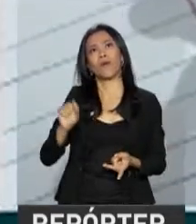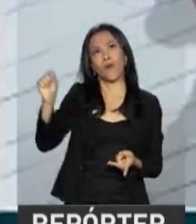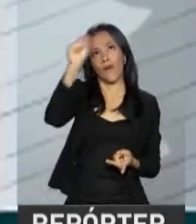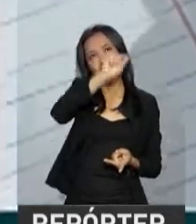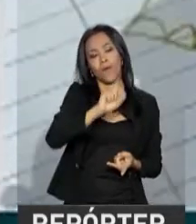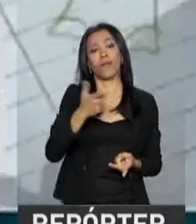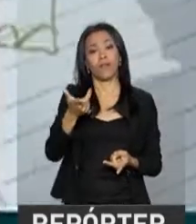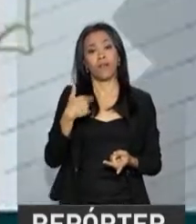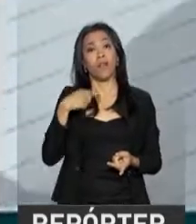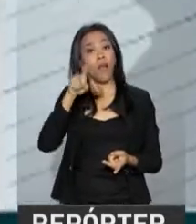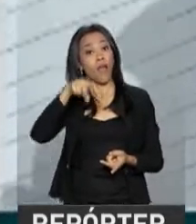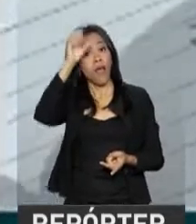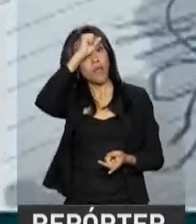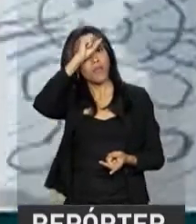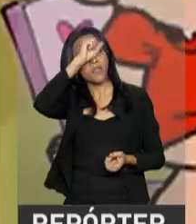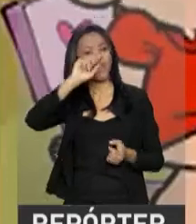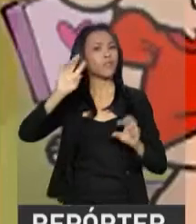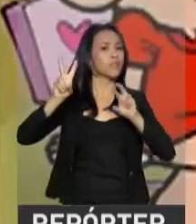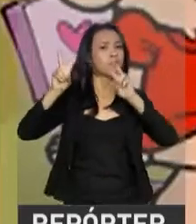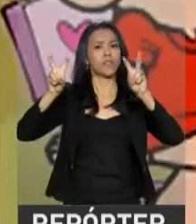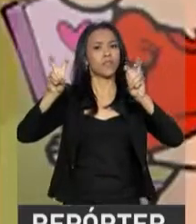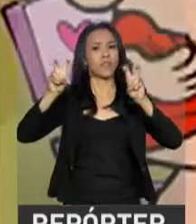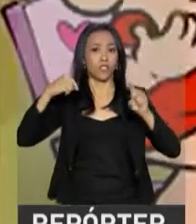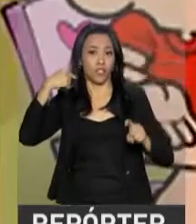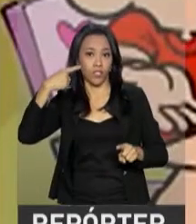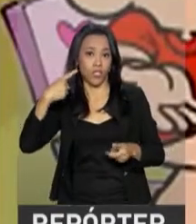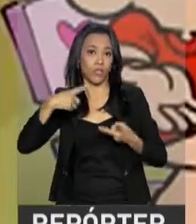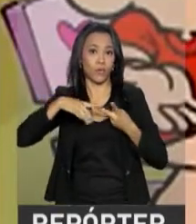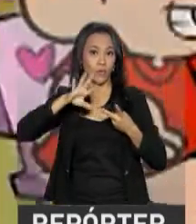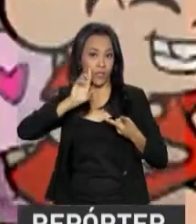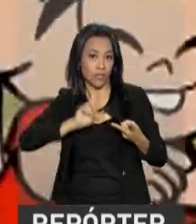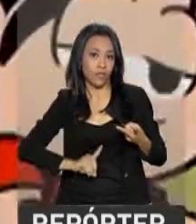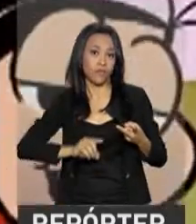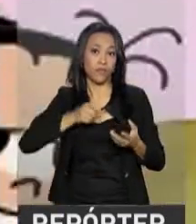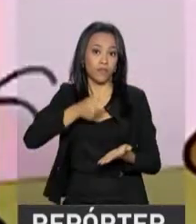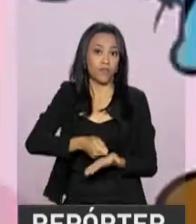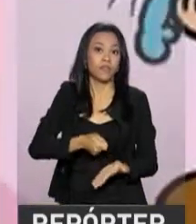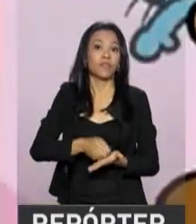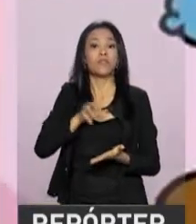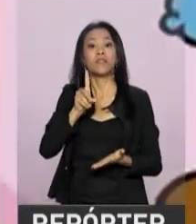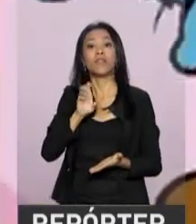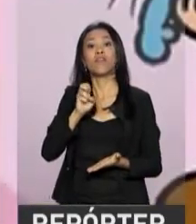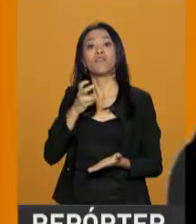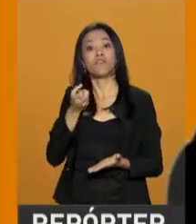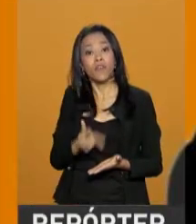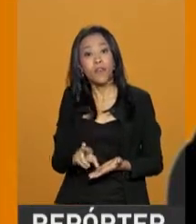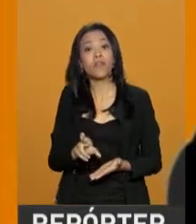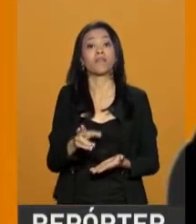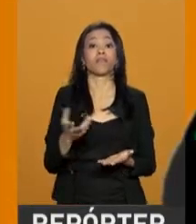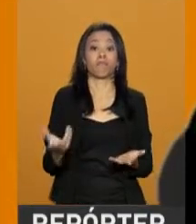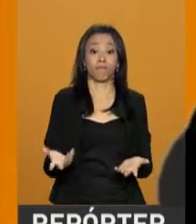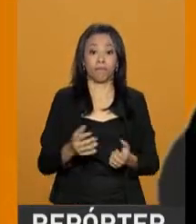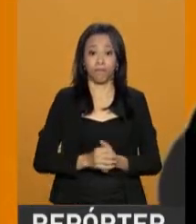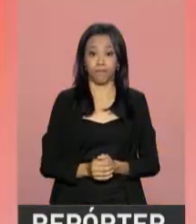juntos aprender sobre direitos e deveres sobre honestidade democracia e respeito